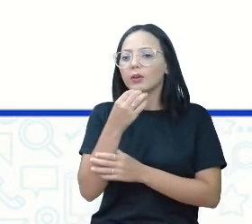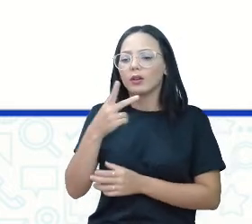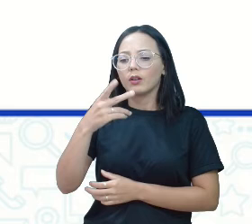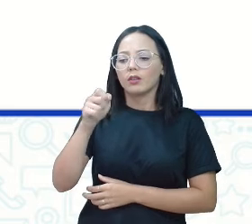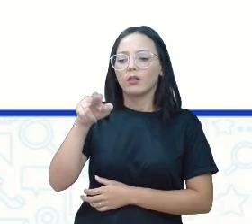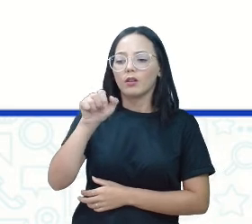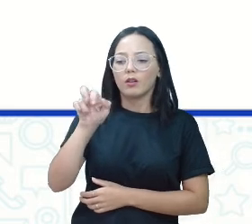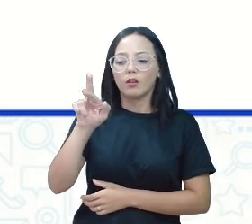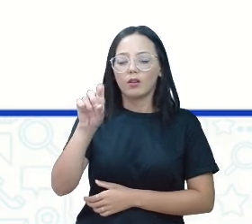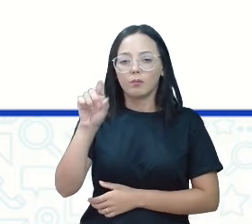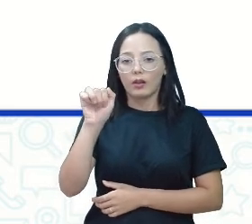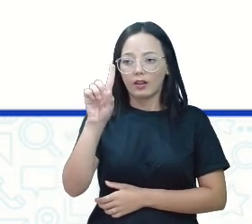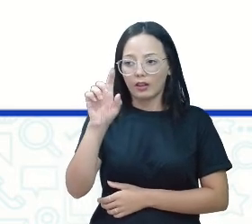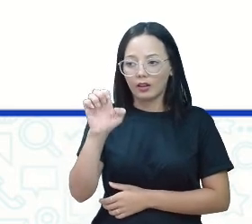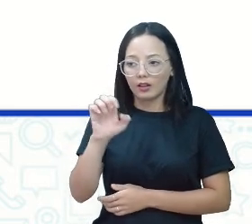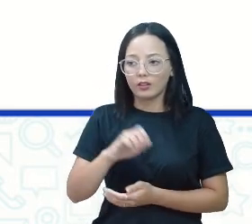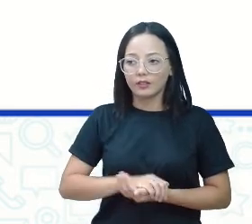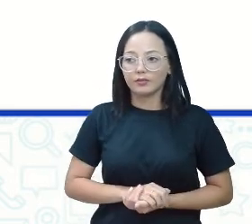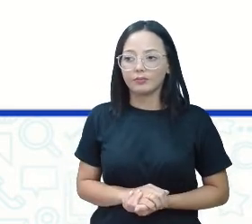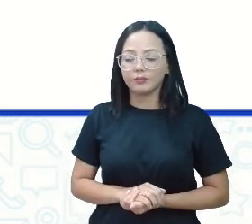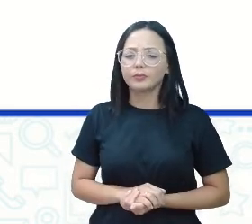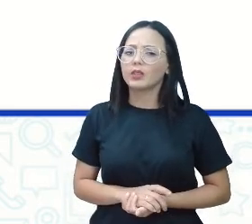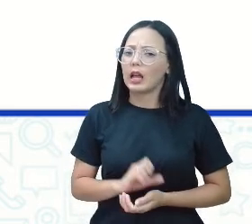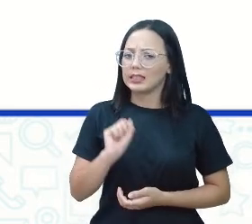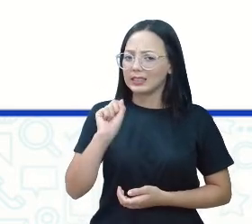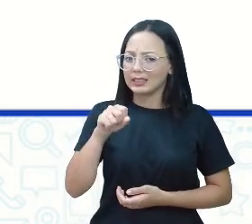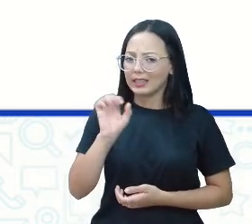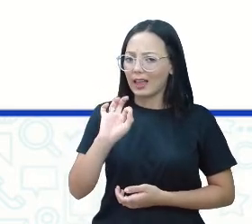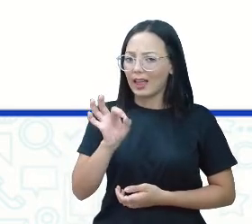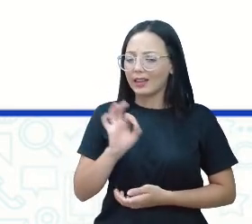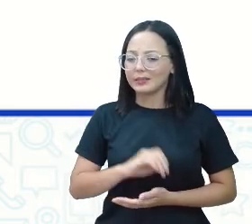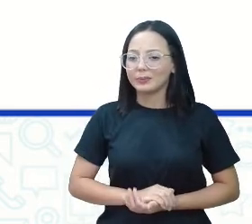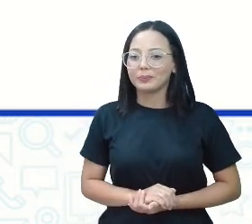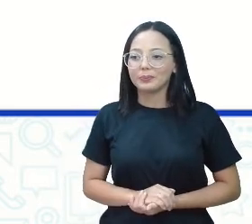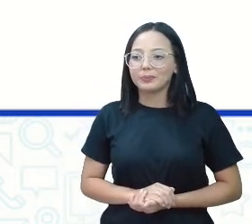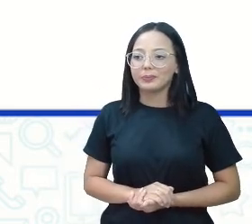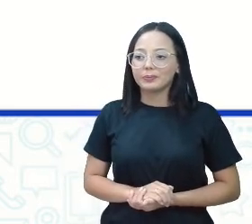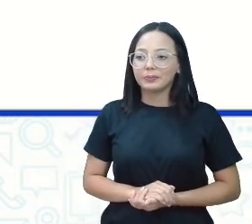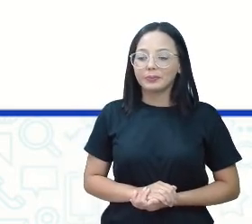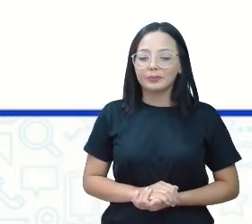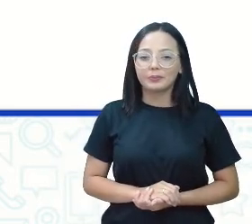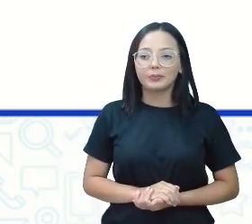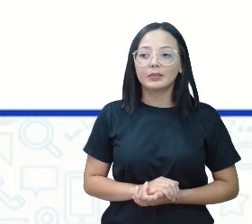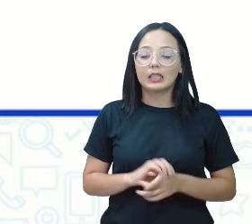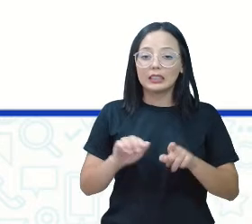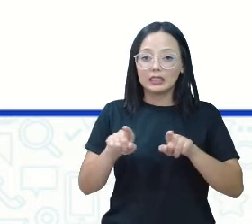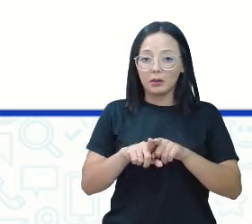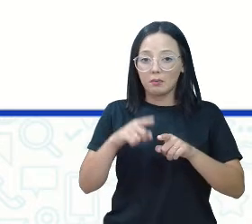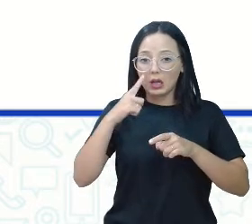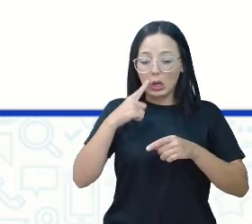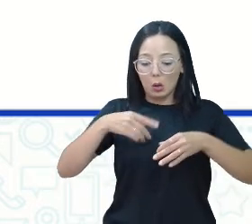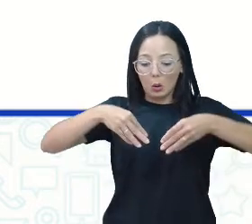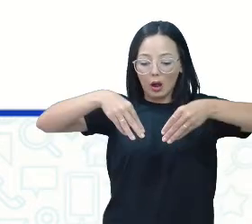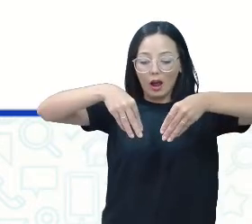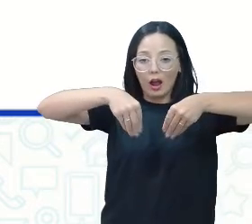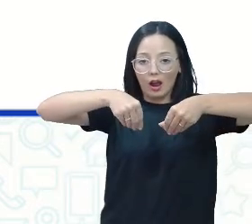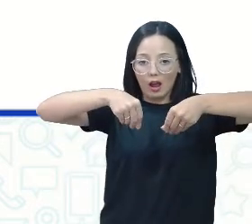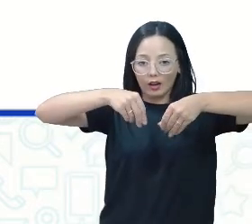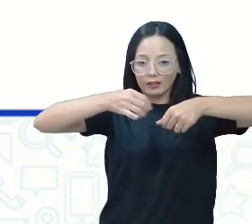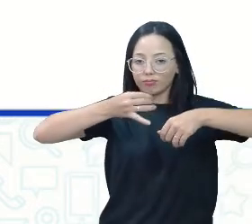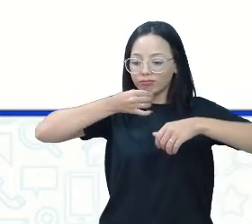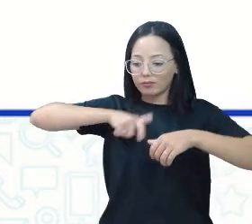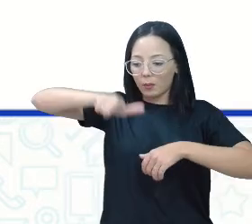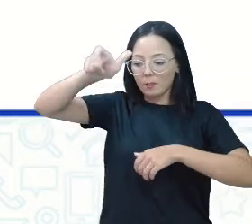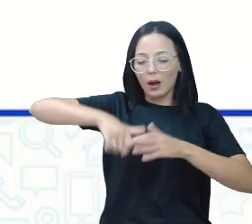peneirada. Peneirada, sim, não é? Então, a areia, quando o construtor,